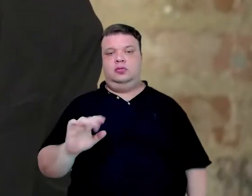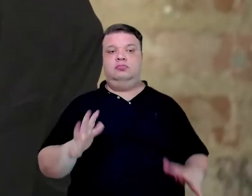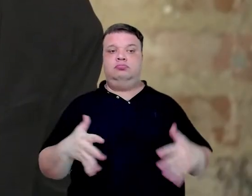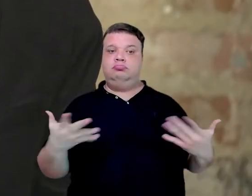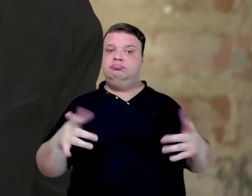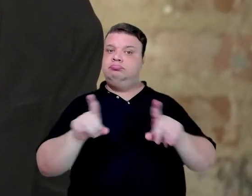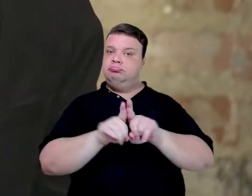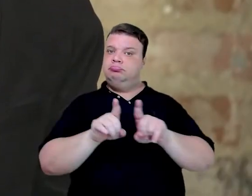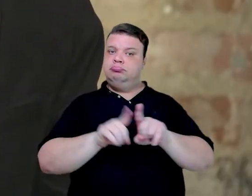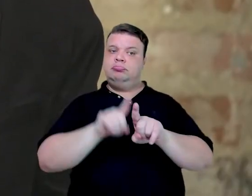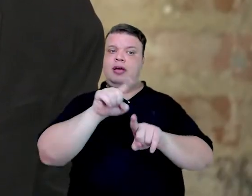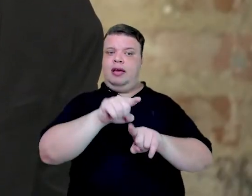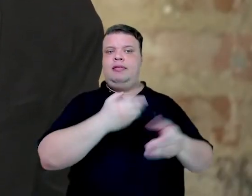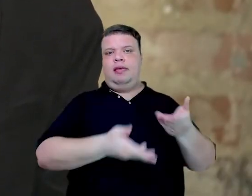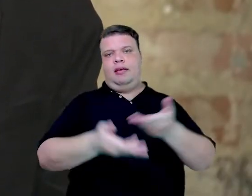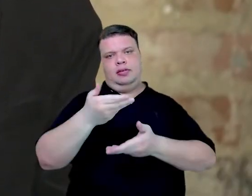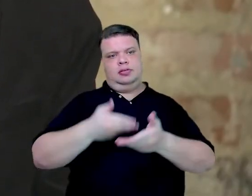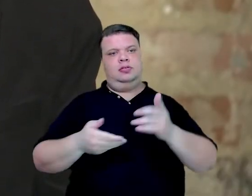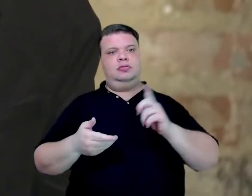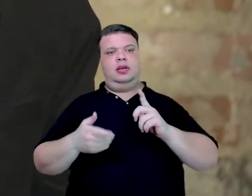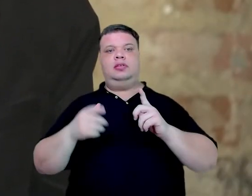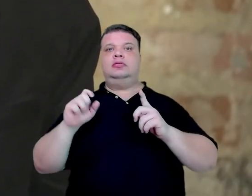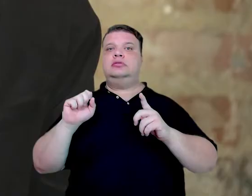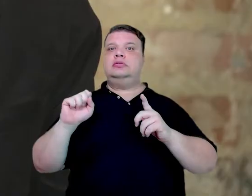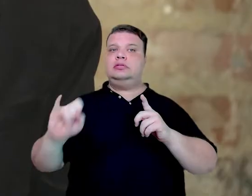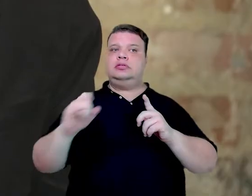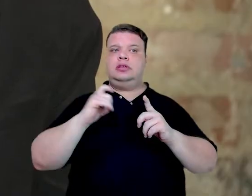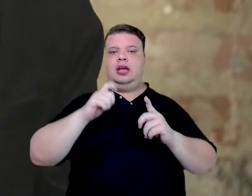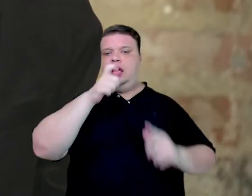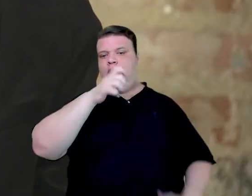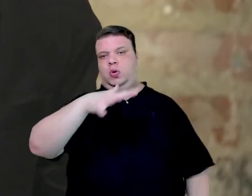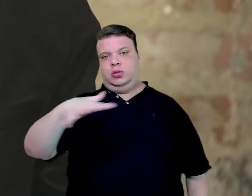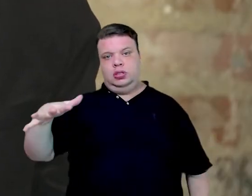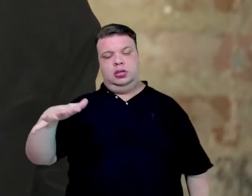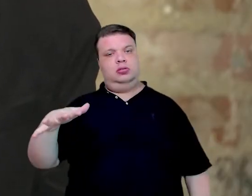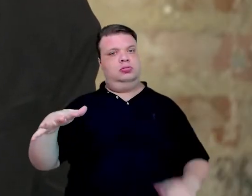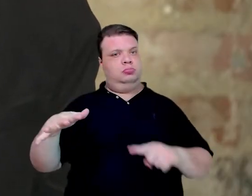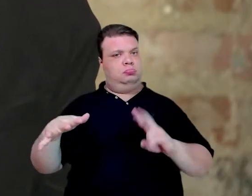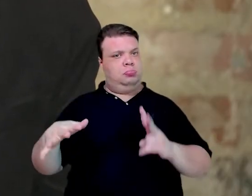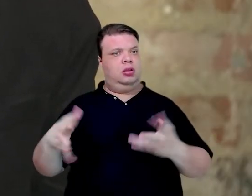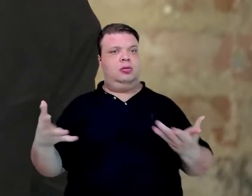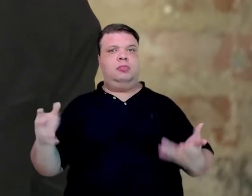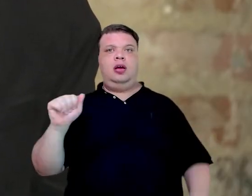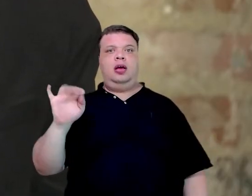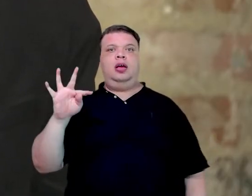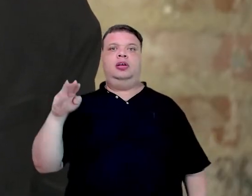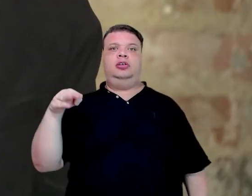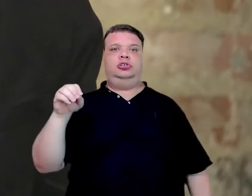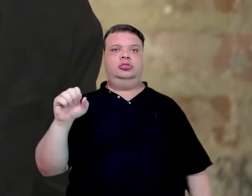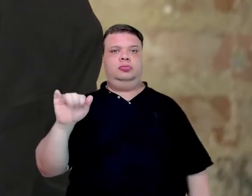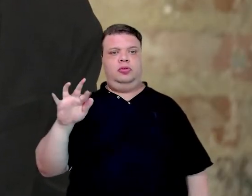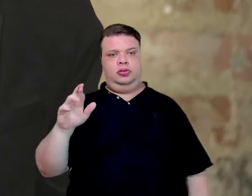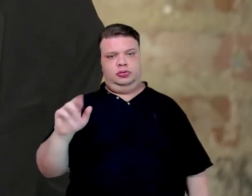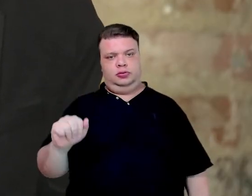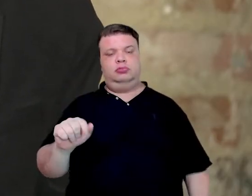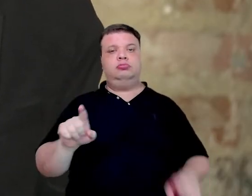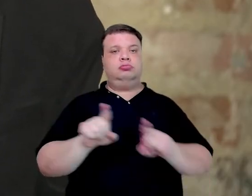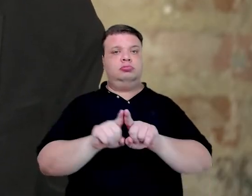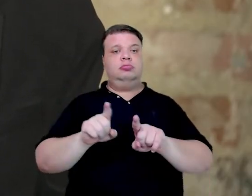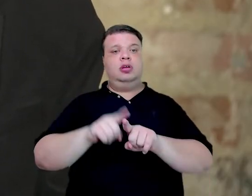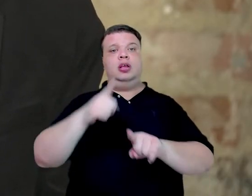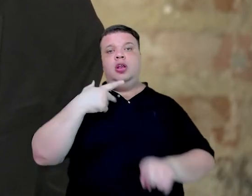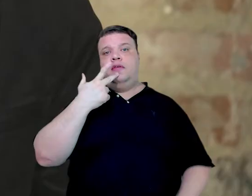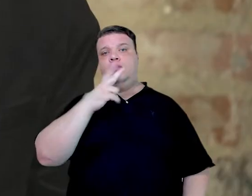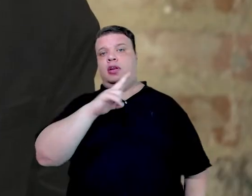a atmosfera e o que nós chamamos também da biosfera. Vocês vão ver em outras aulas, né, que a